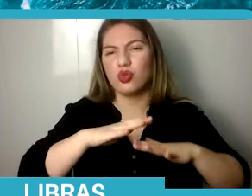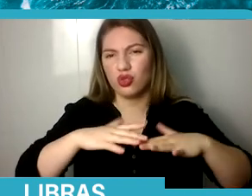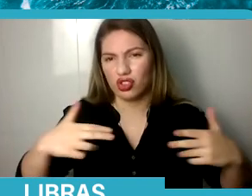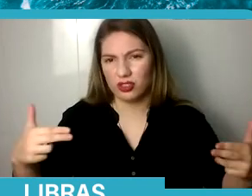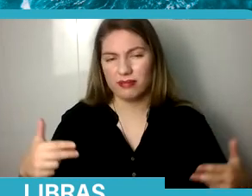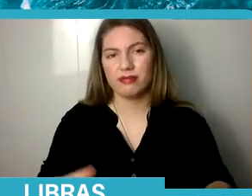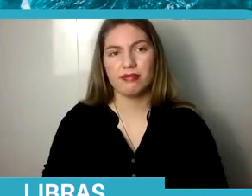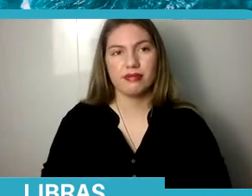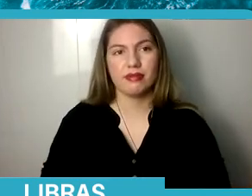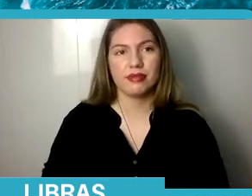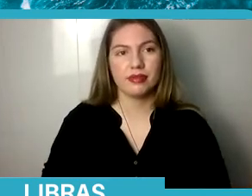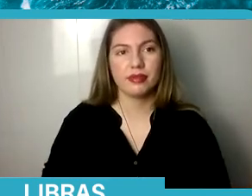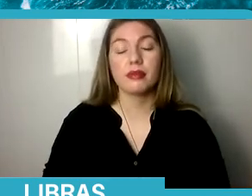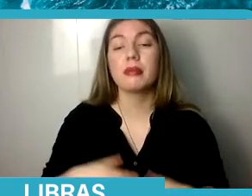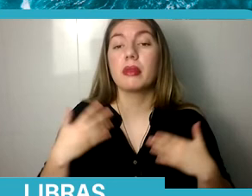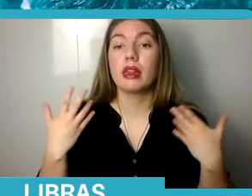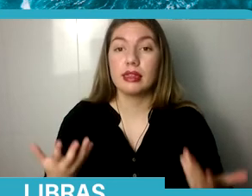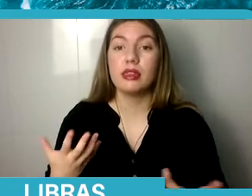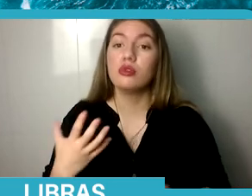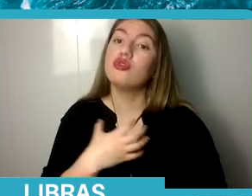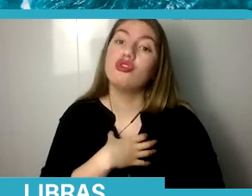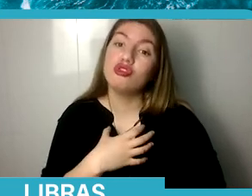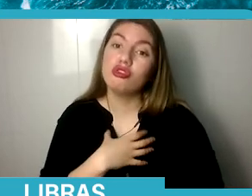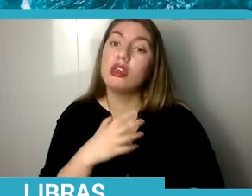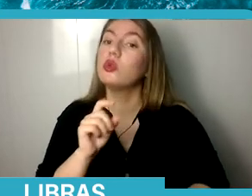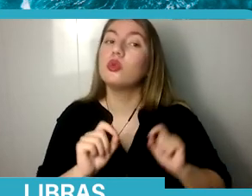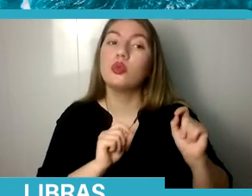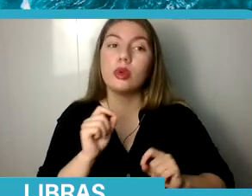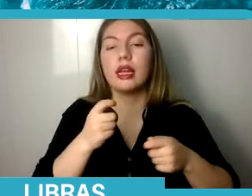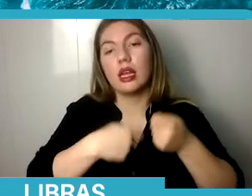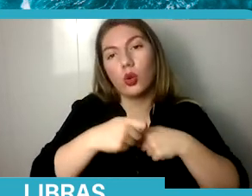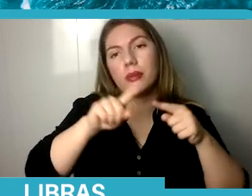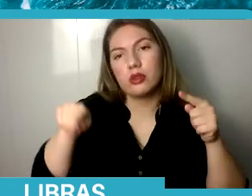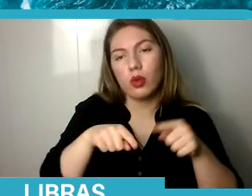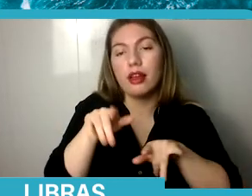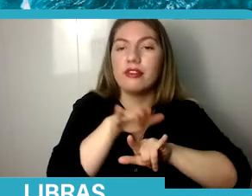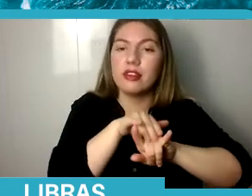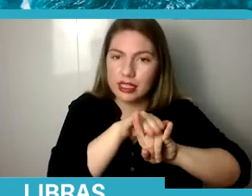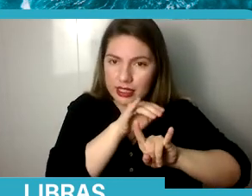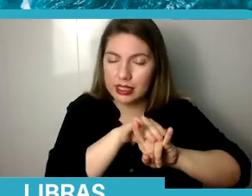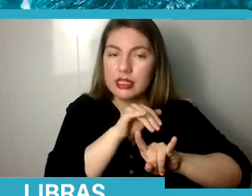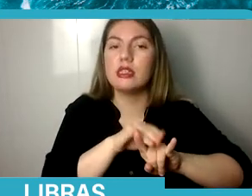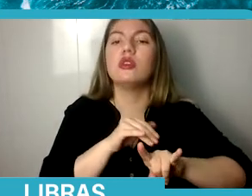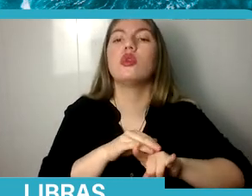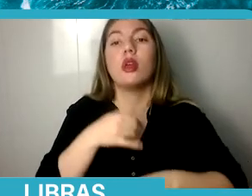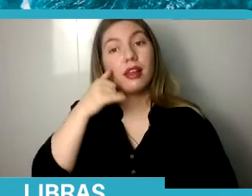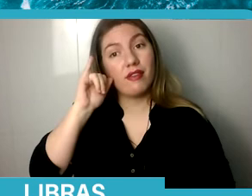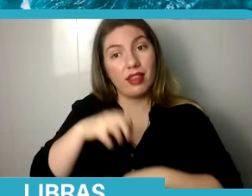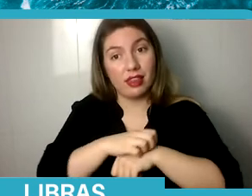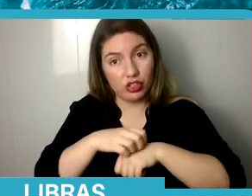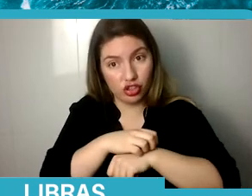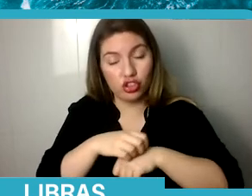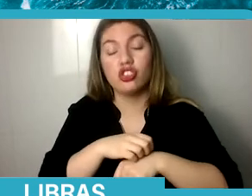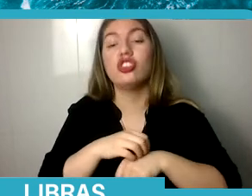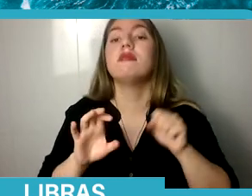e eu nosso jeito é quando a minha circular vegano base vegetal e para alergênico é seguro para